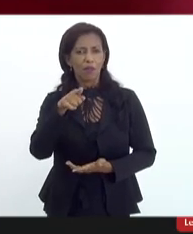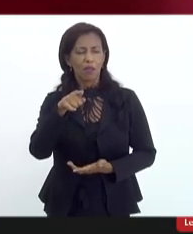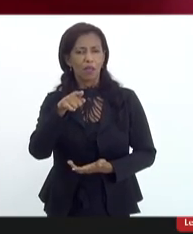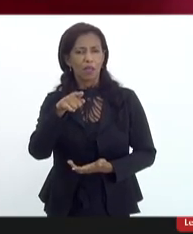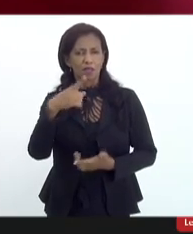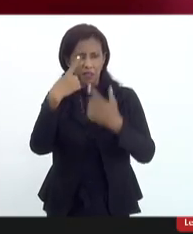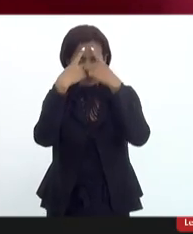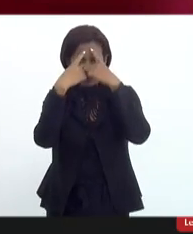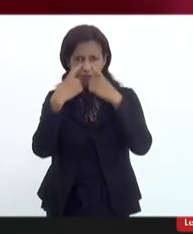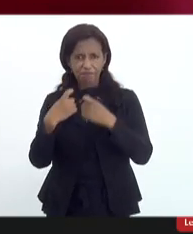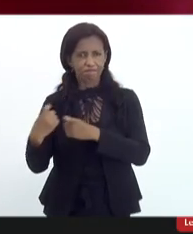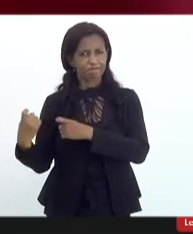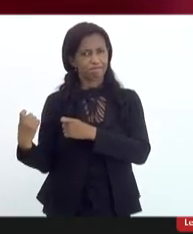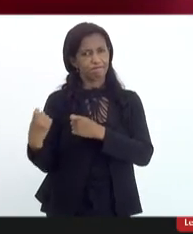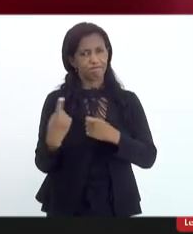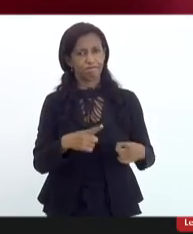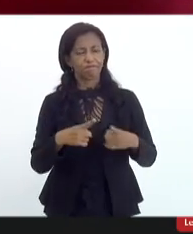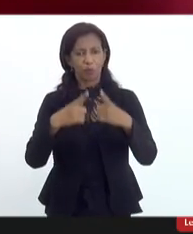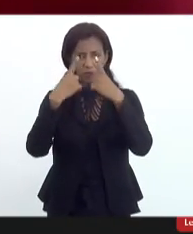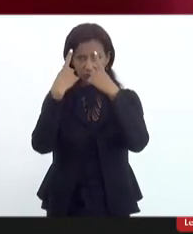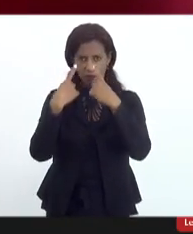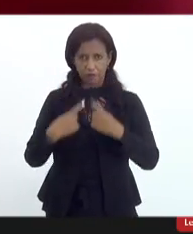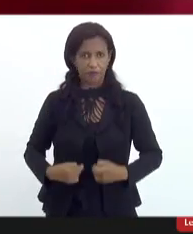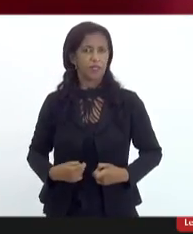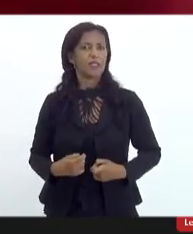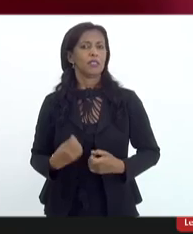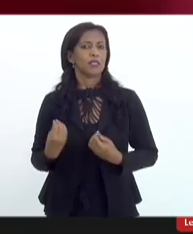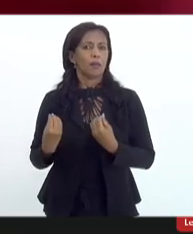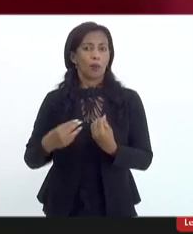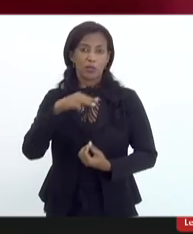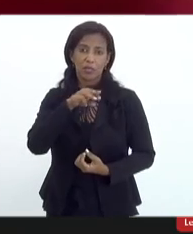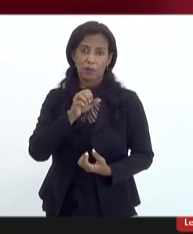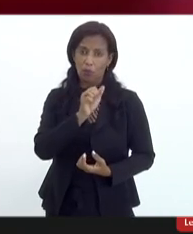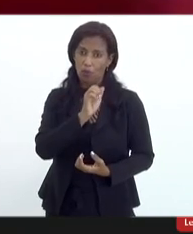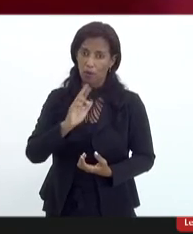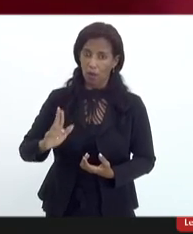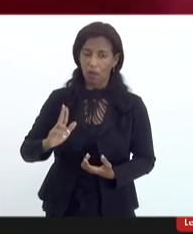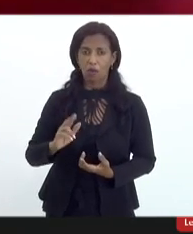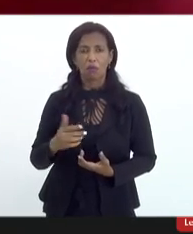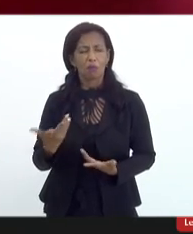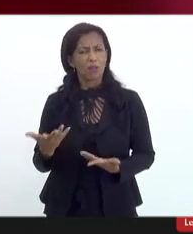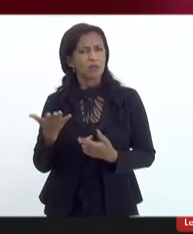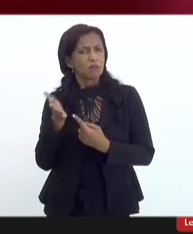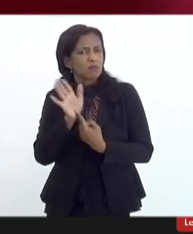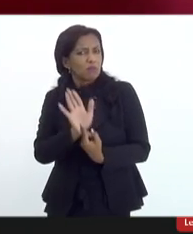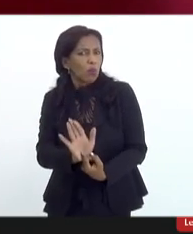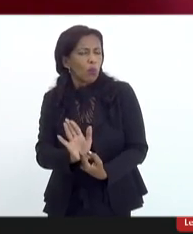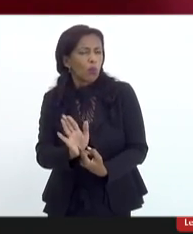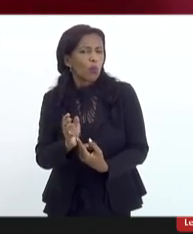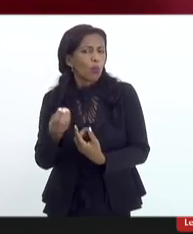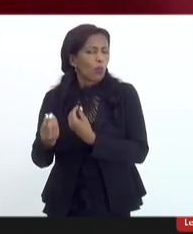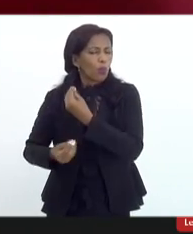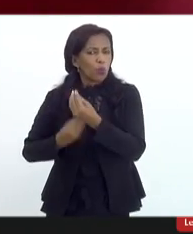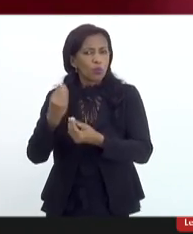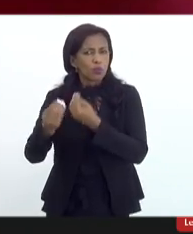da violência, que pode ser física, que pode ser moral, né, mas isso mostra quanto a gente